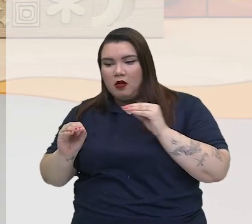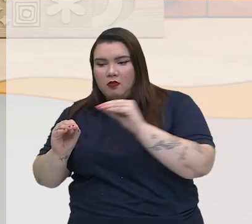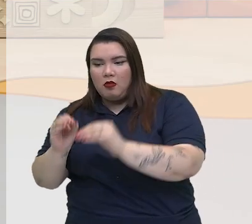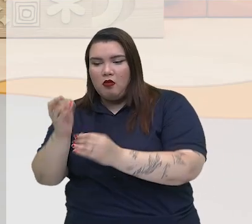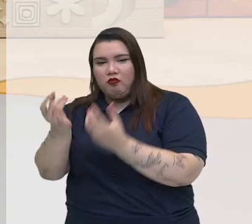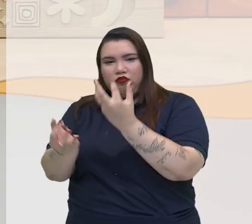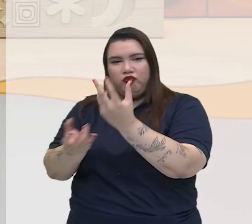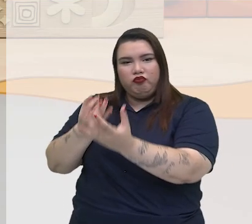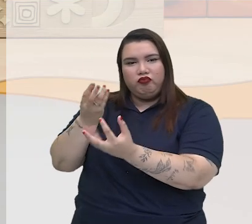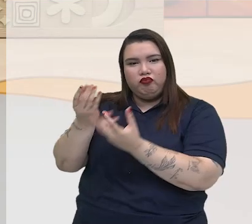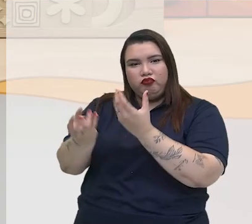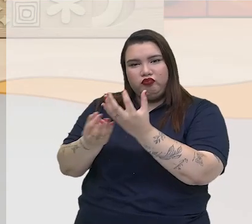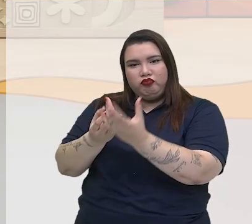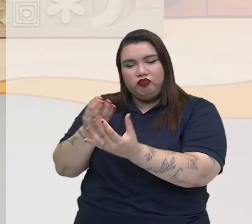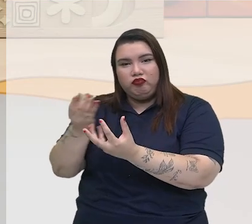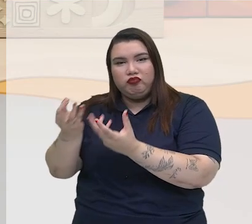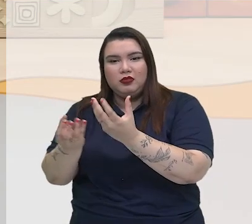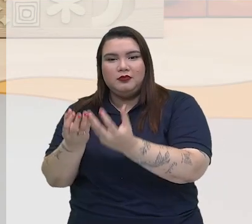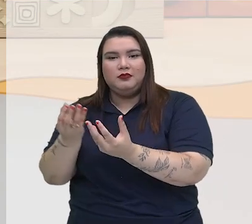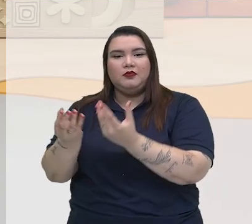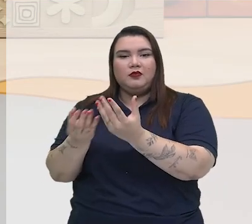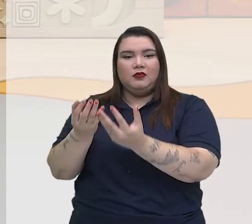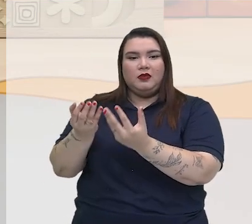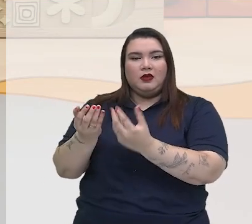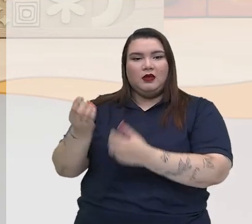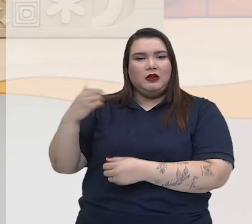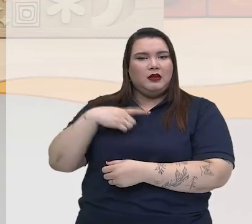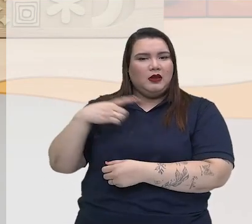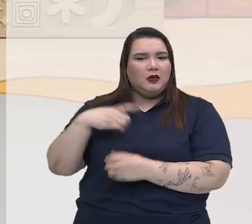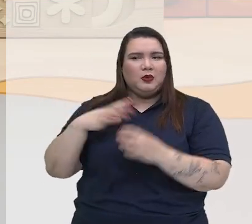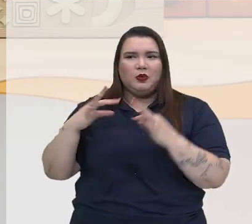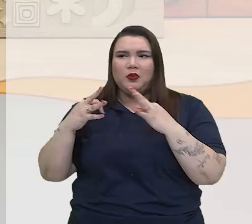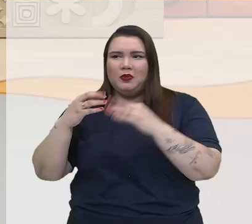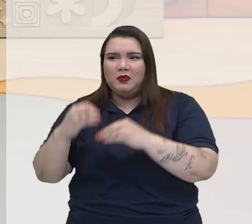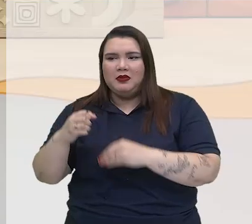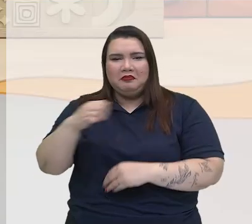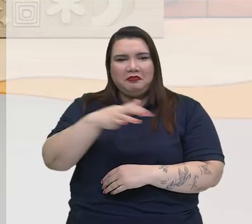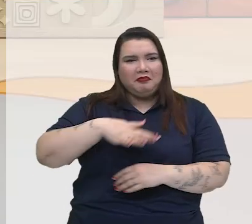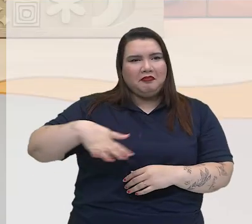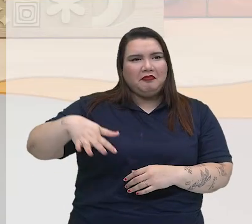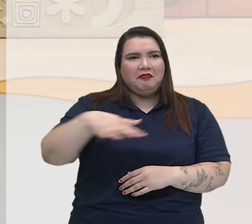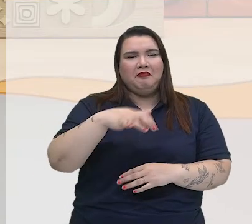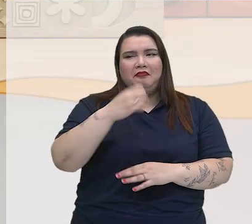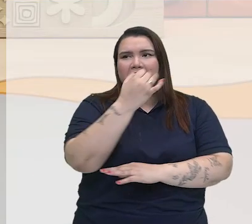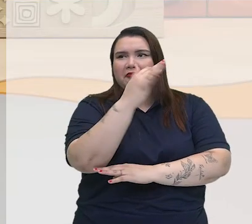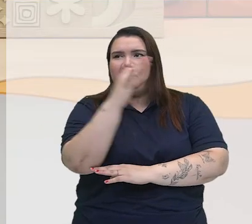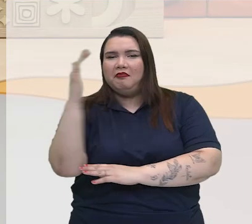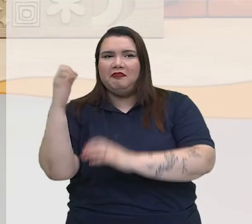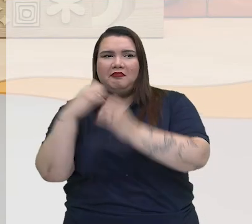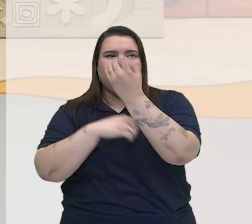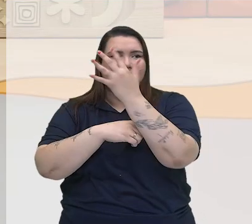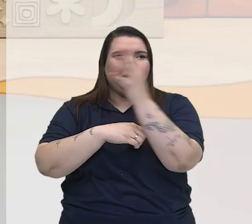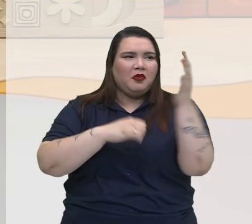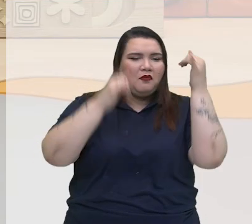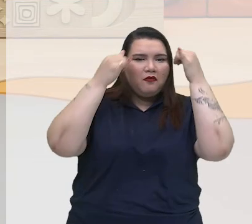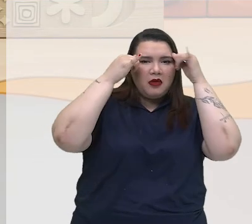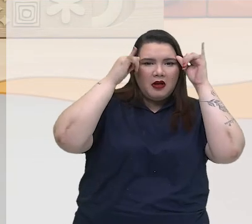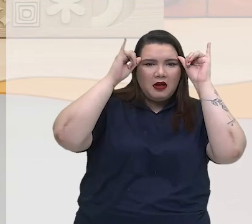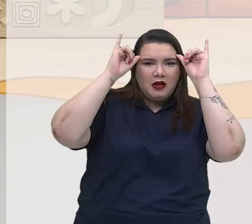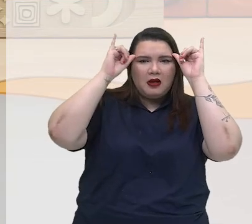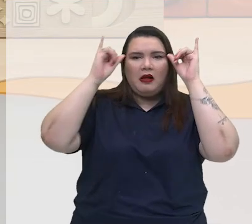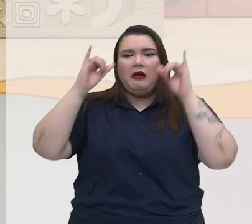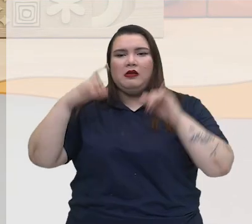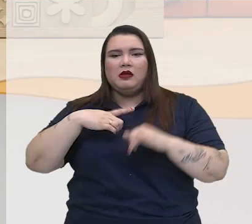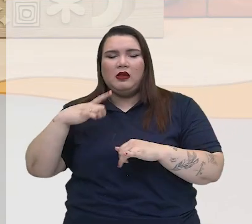ai. Tenho tudo aqui. Umas vaquinha leiteira, um